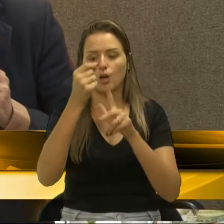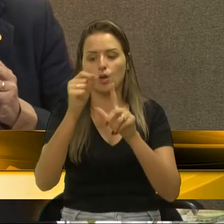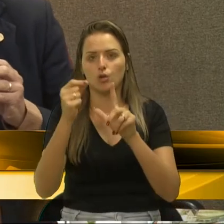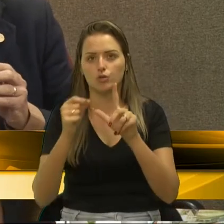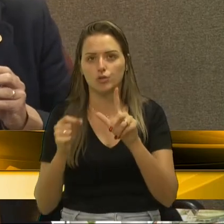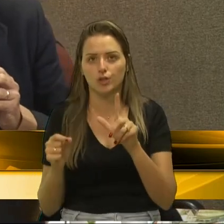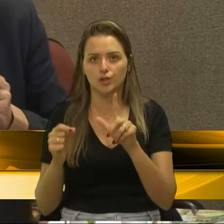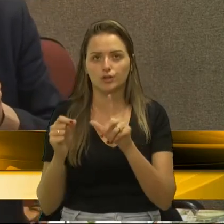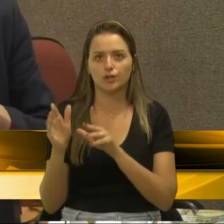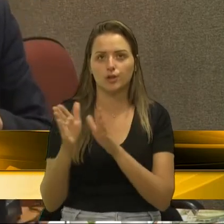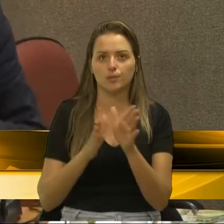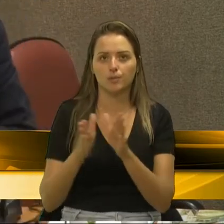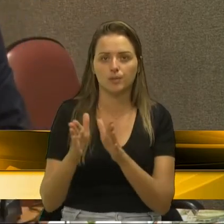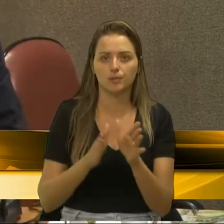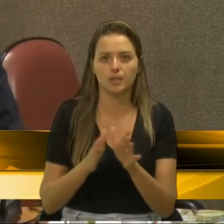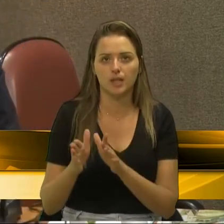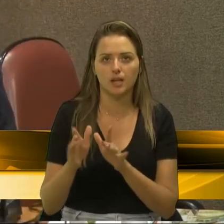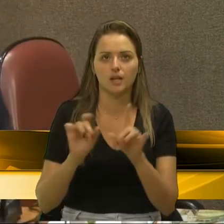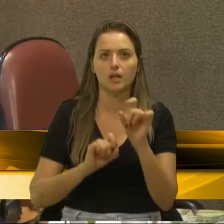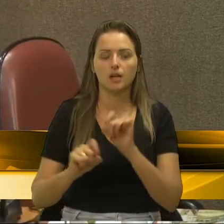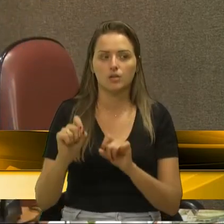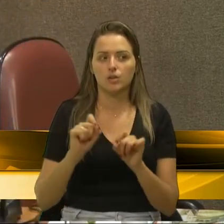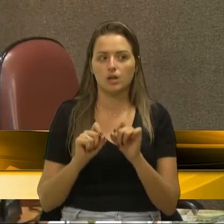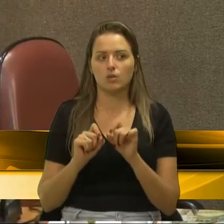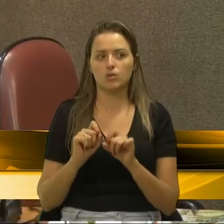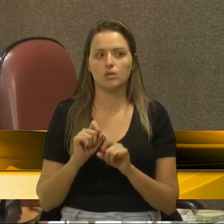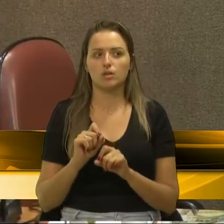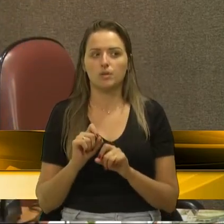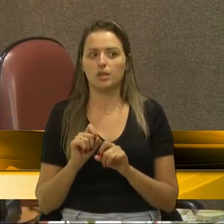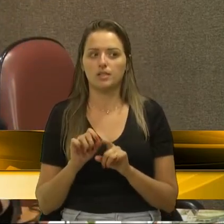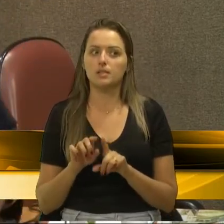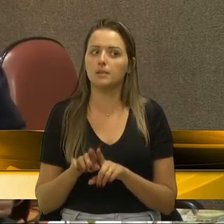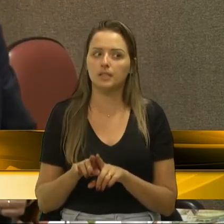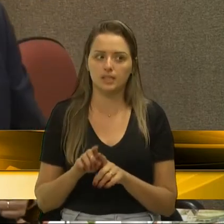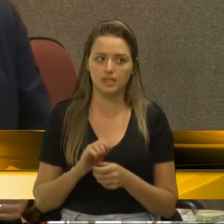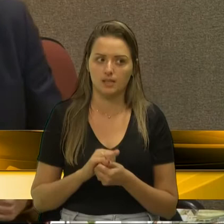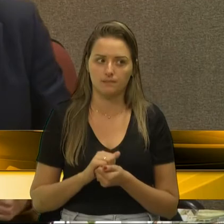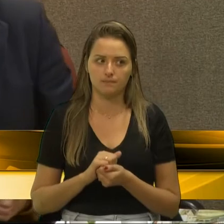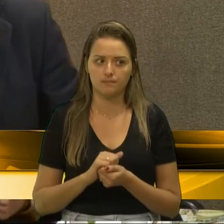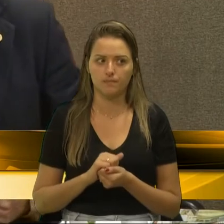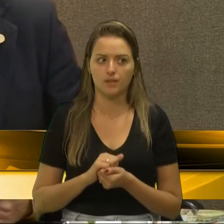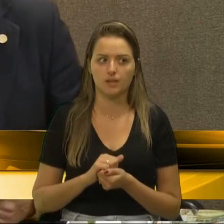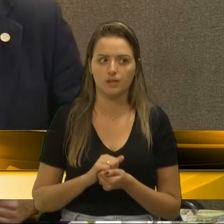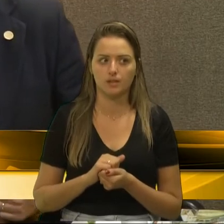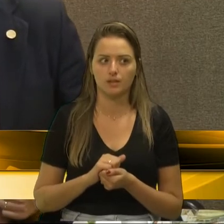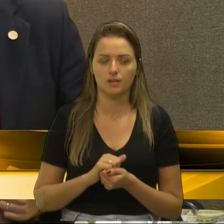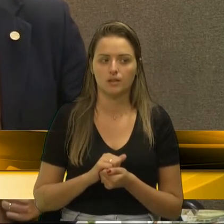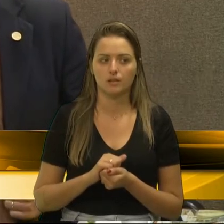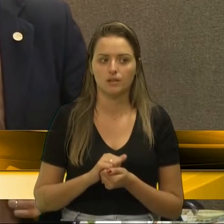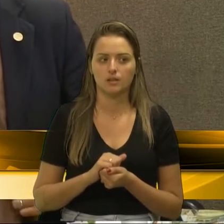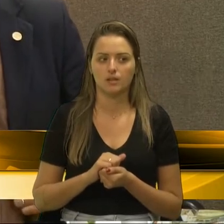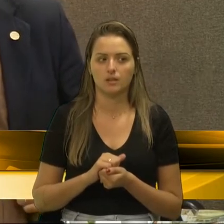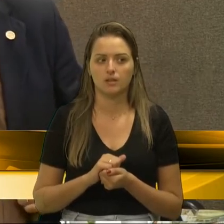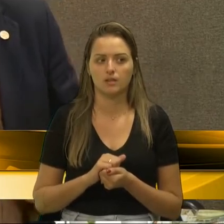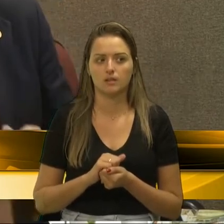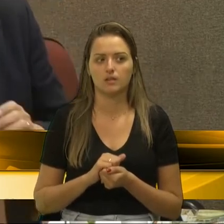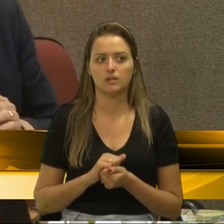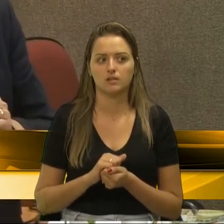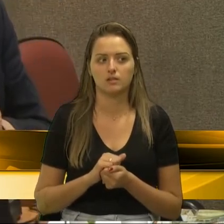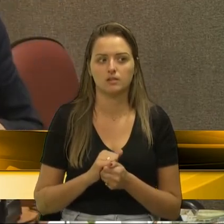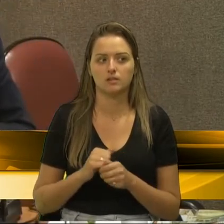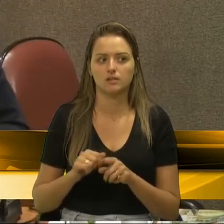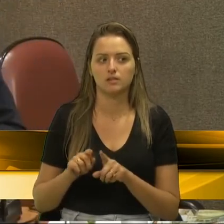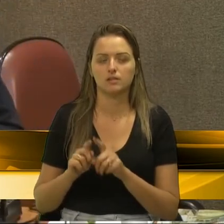desta magnitude, onde estivemos no ano passado na capital federal, na Secretaria de Aviação